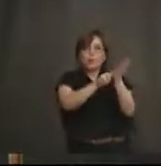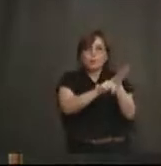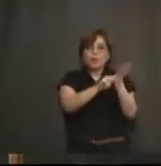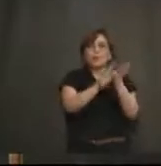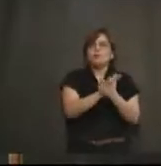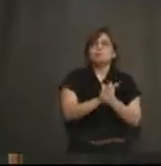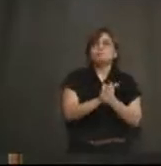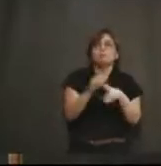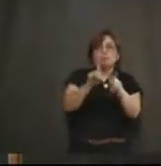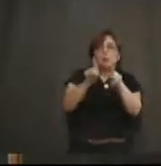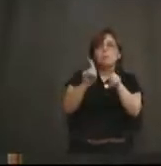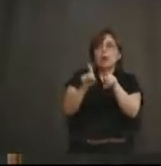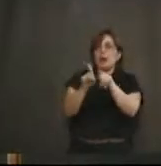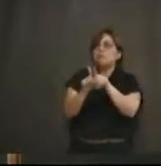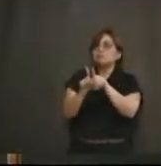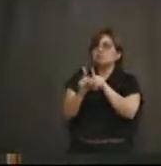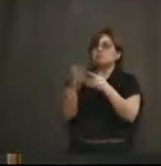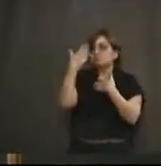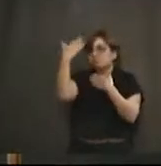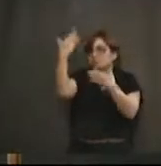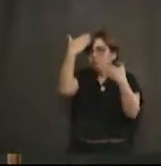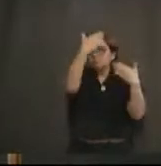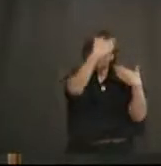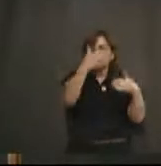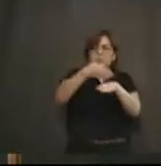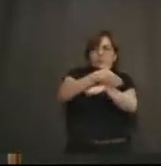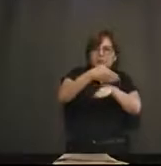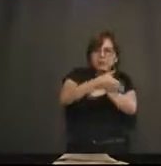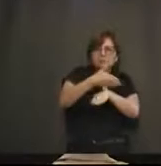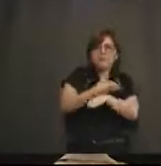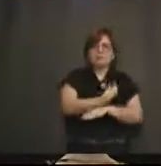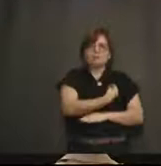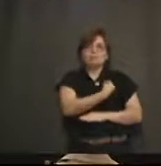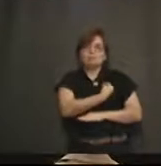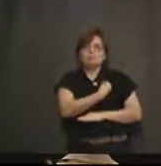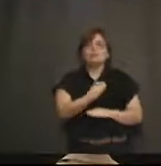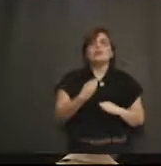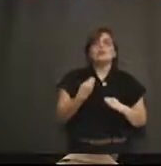outras autoridades, por acaso, aqui presentes.